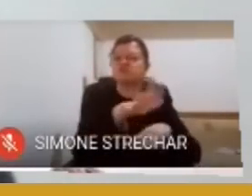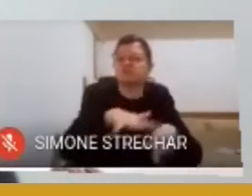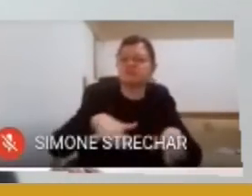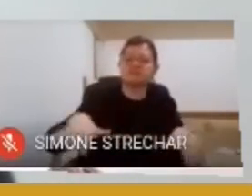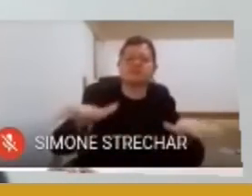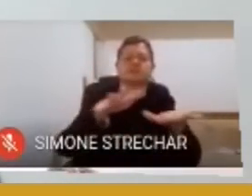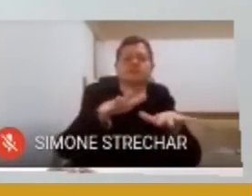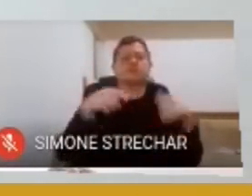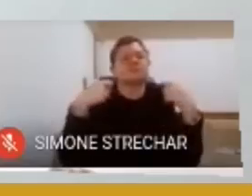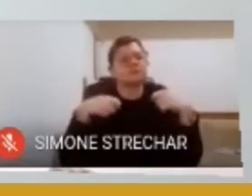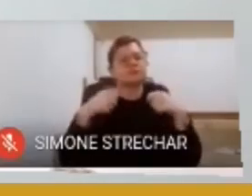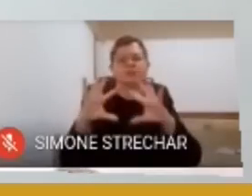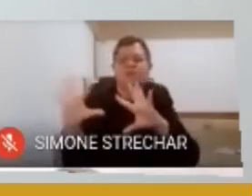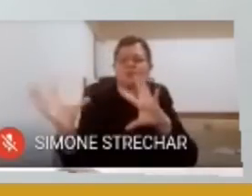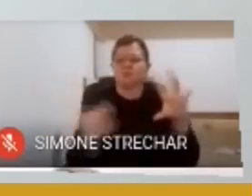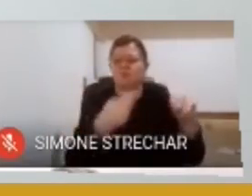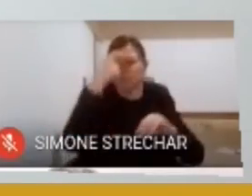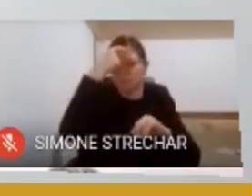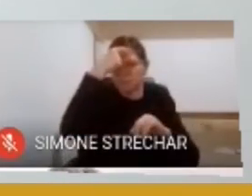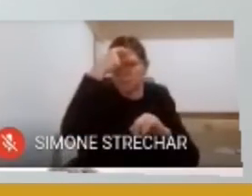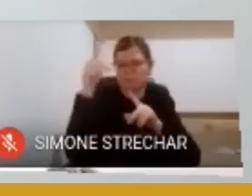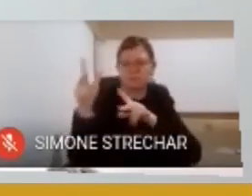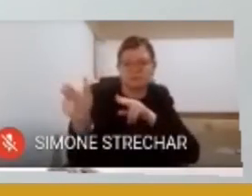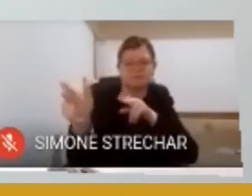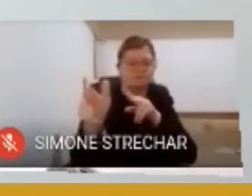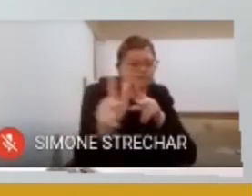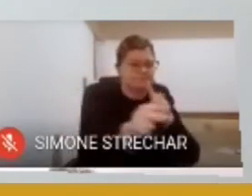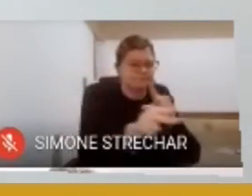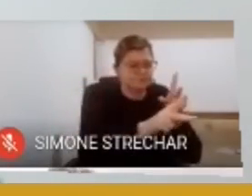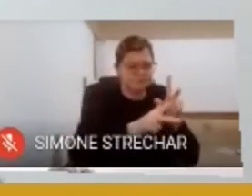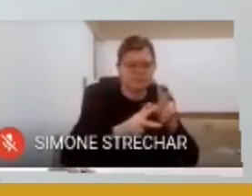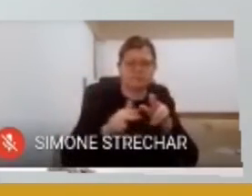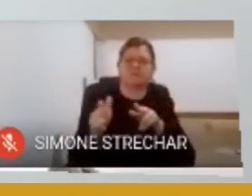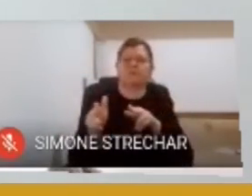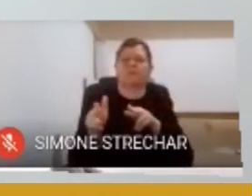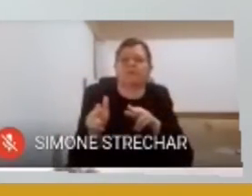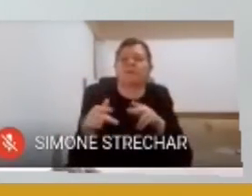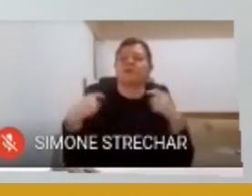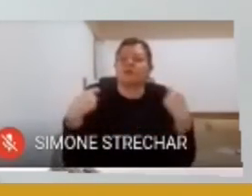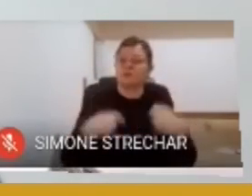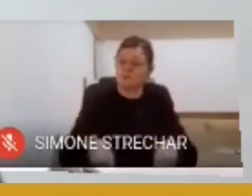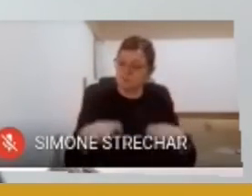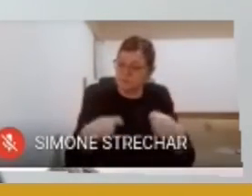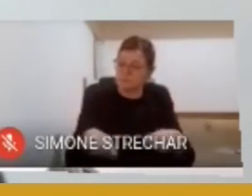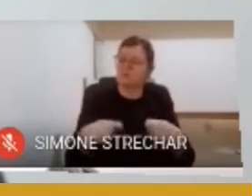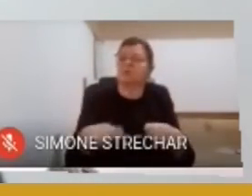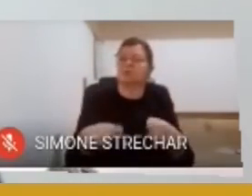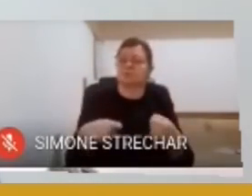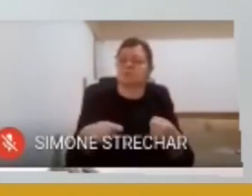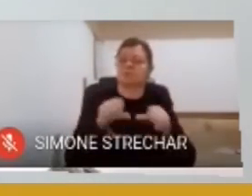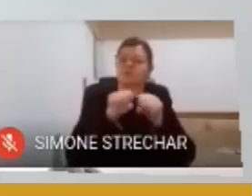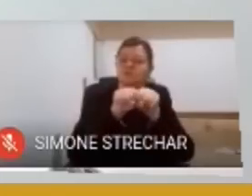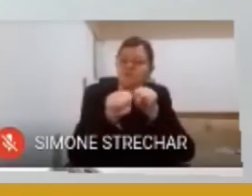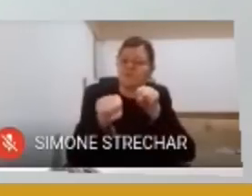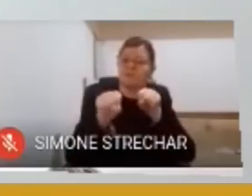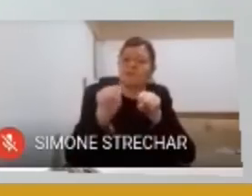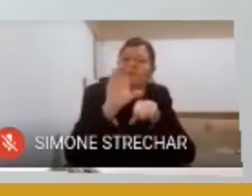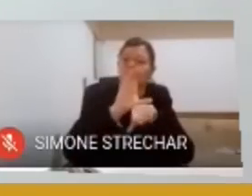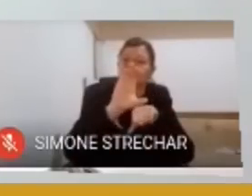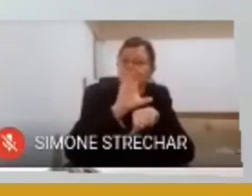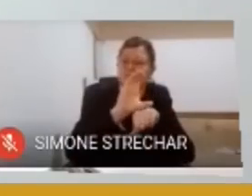pedagogas, diretores e diretoras, a equipe da limpeza, a equipe da merenda, a equipe de serviços gerais, quem cuida